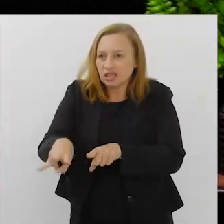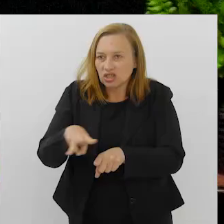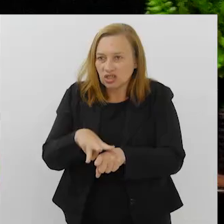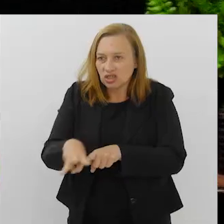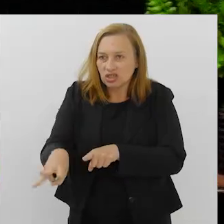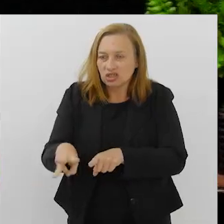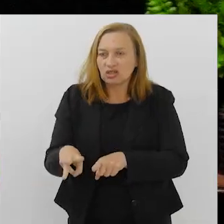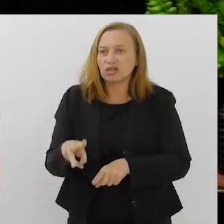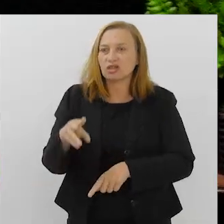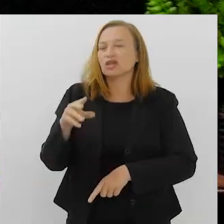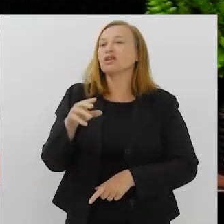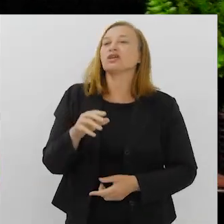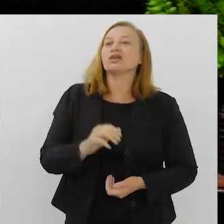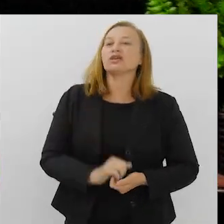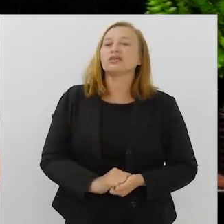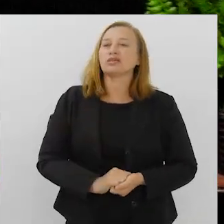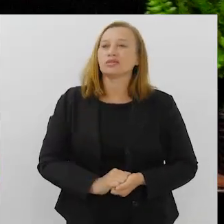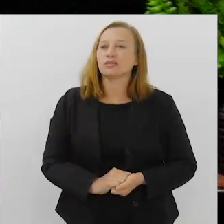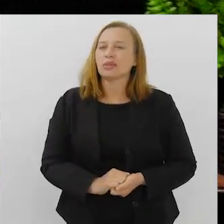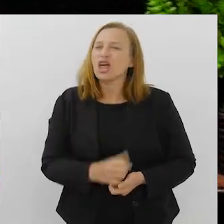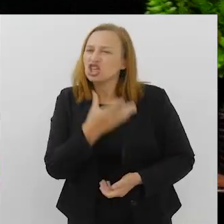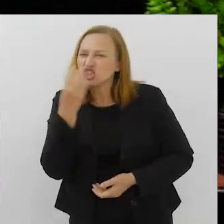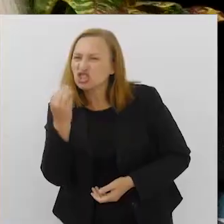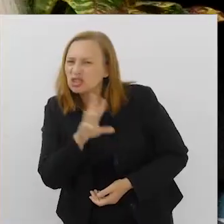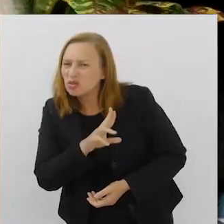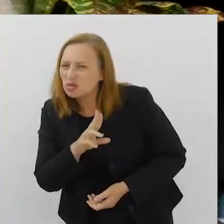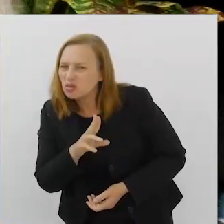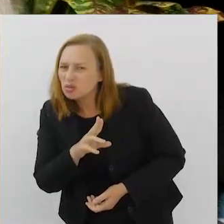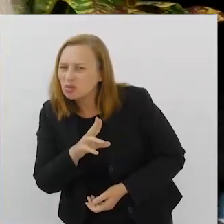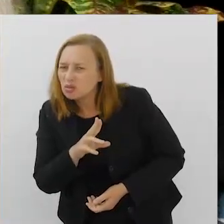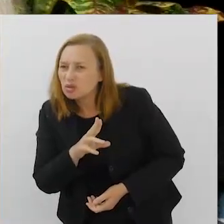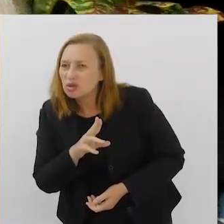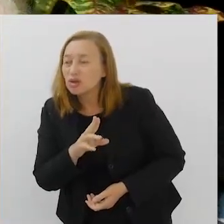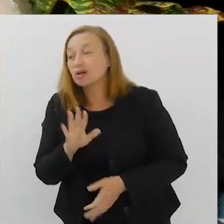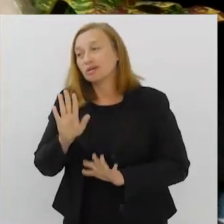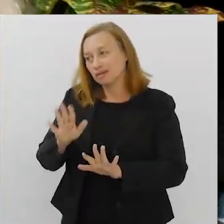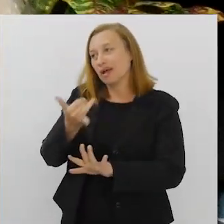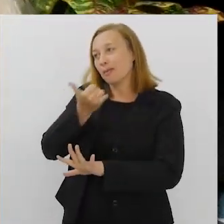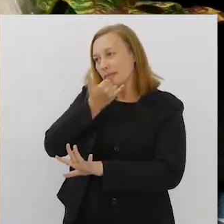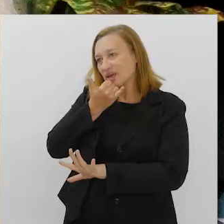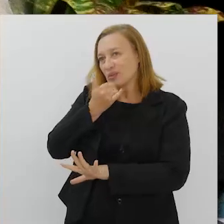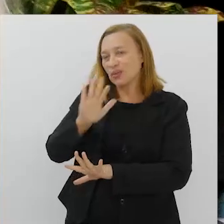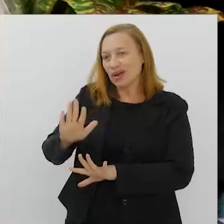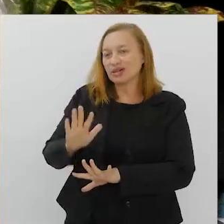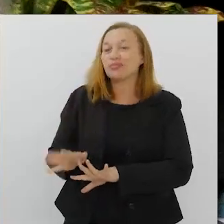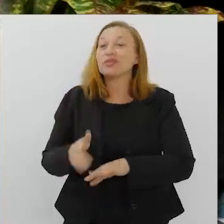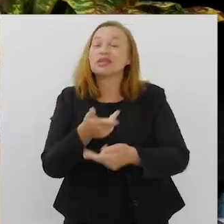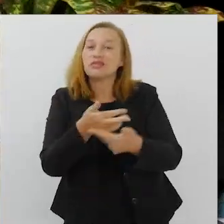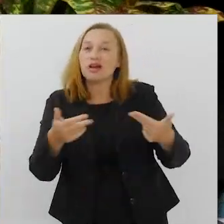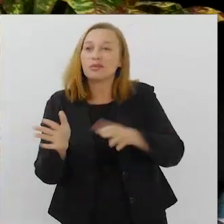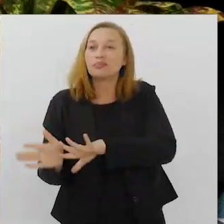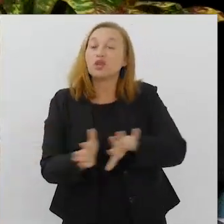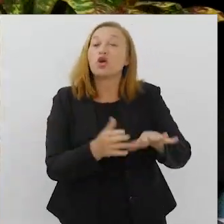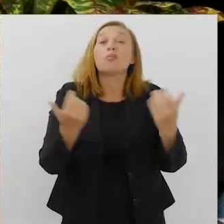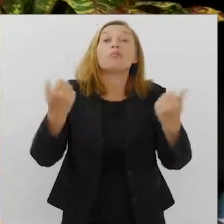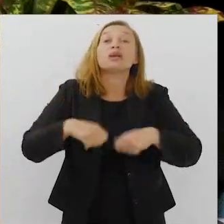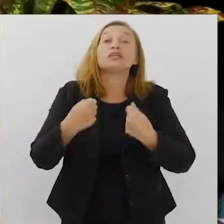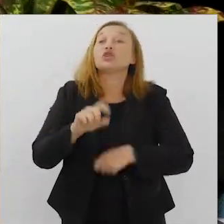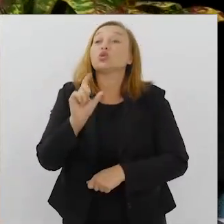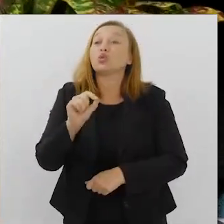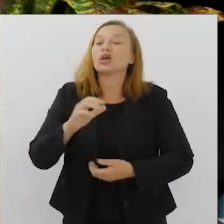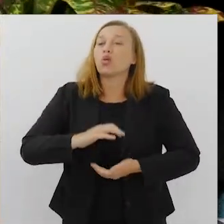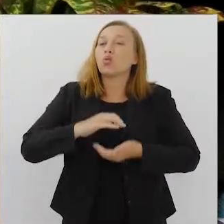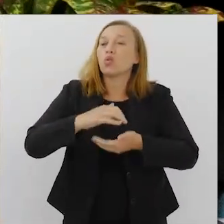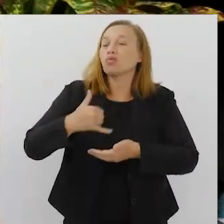Barra Mansa, acho que eu falei todas. Aí se esqueceu alguma, está perdoada. São muitas. E o que é preciso? Quer